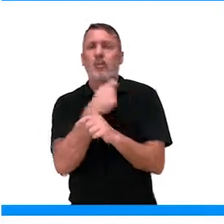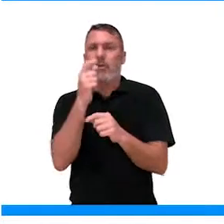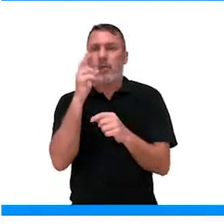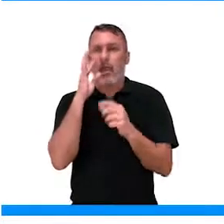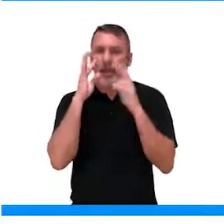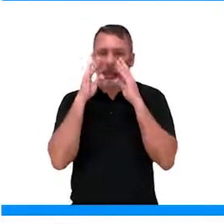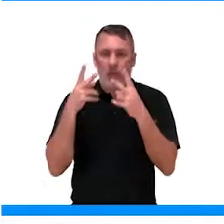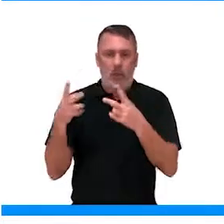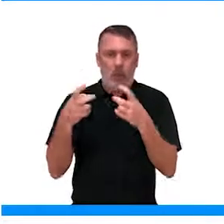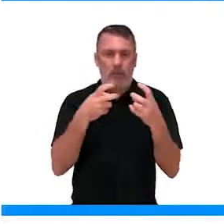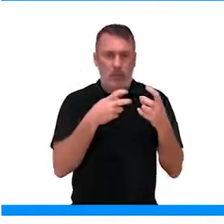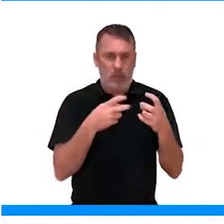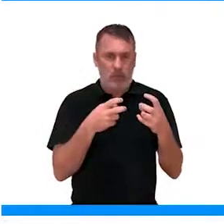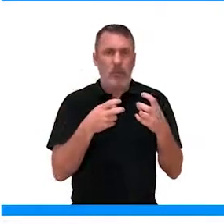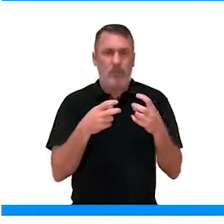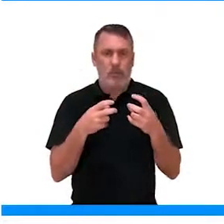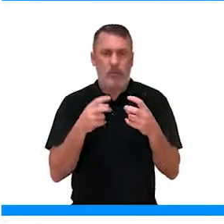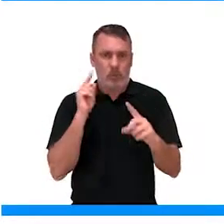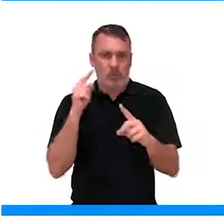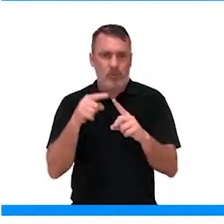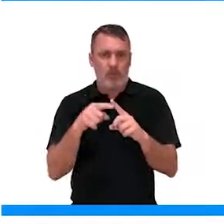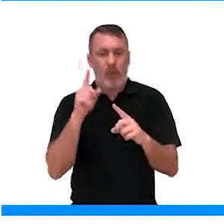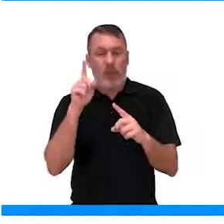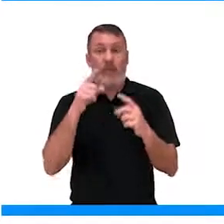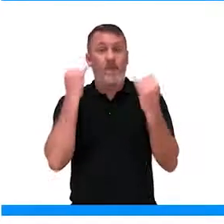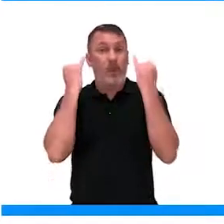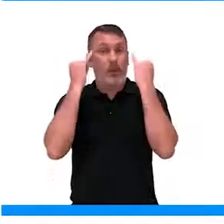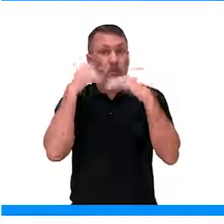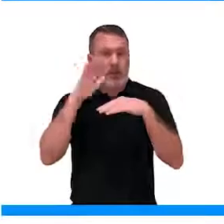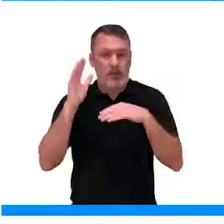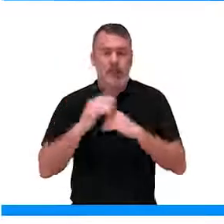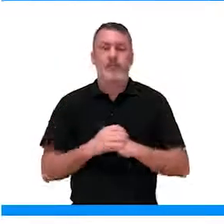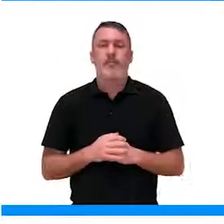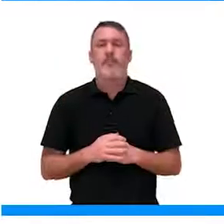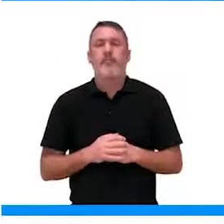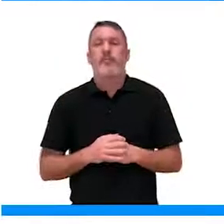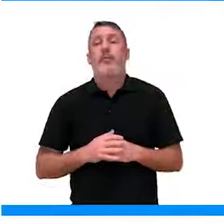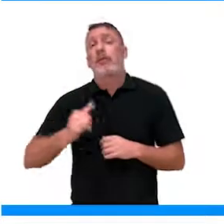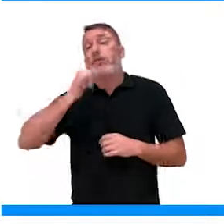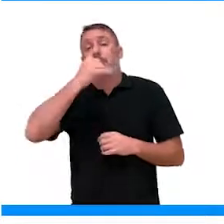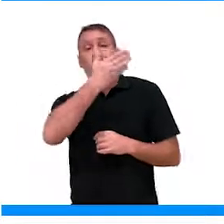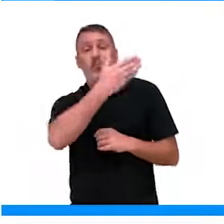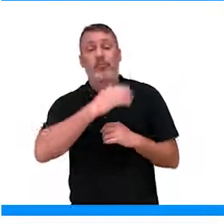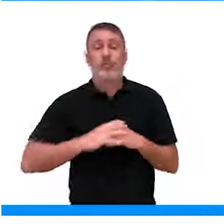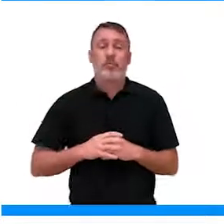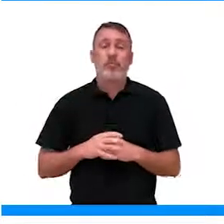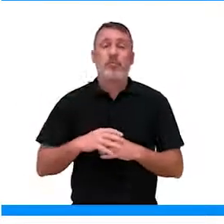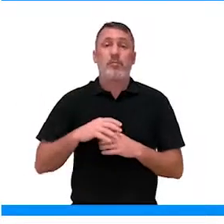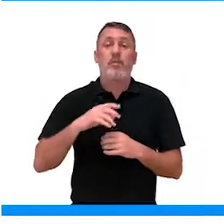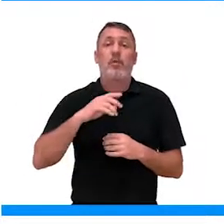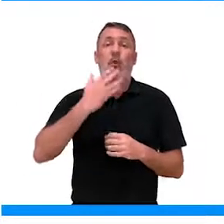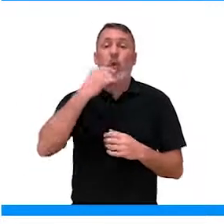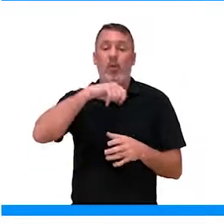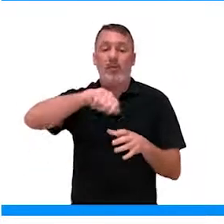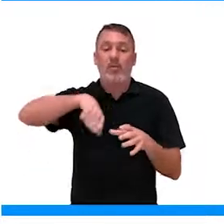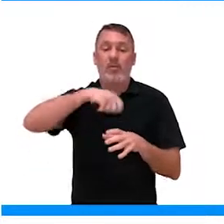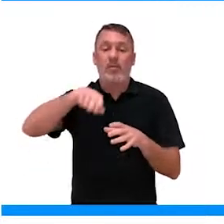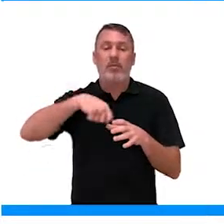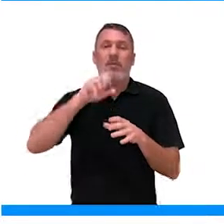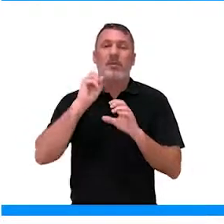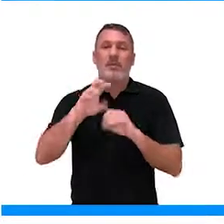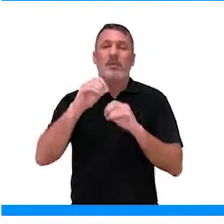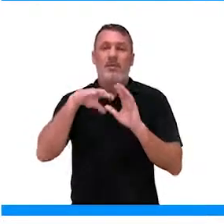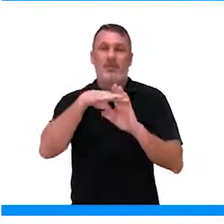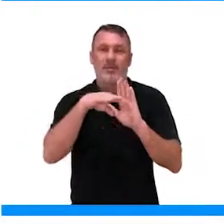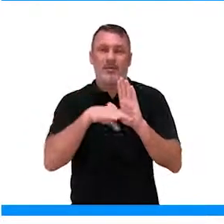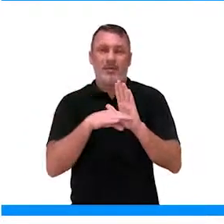ele fique muito atento a essa questão. O objetivo é informar, né? Aqui a gente tem uma receita